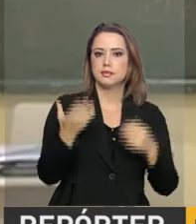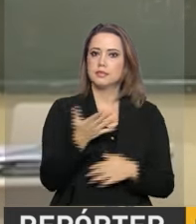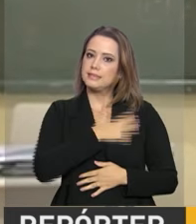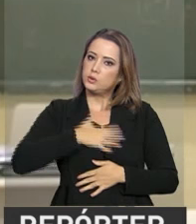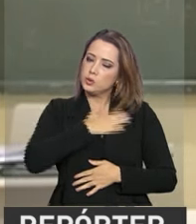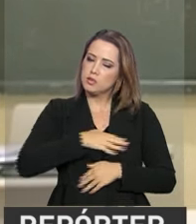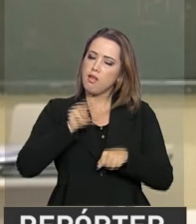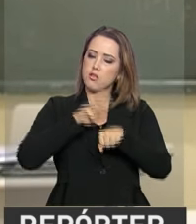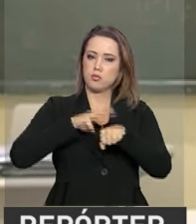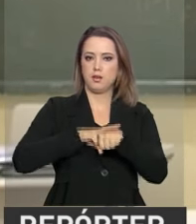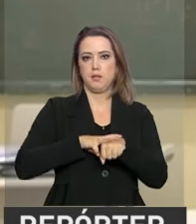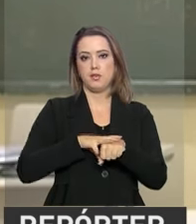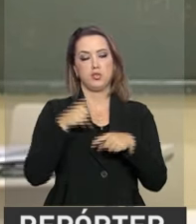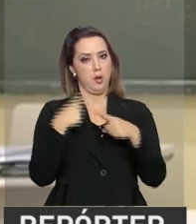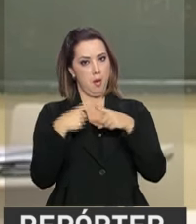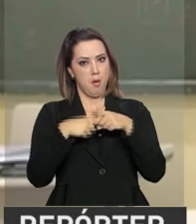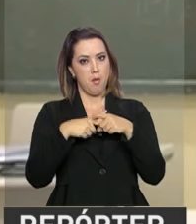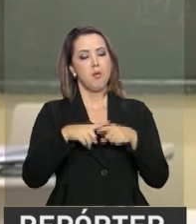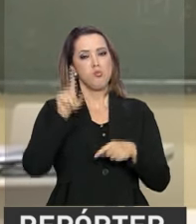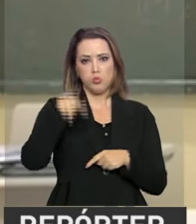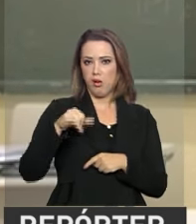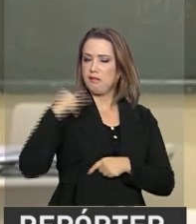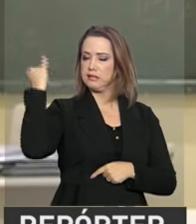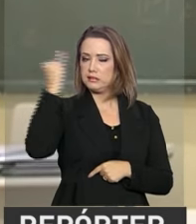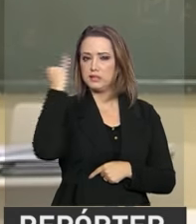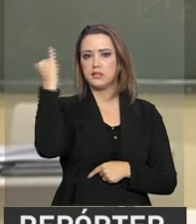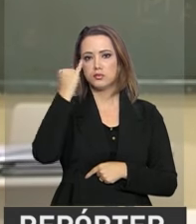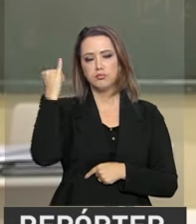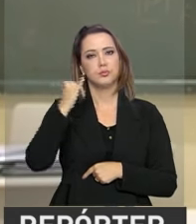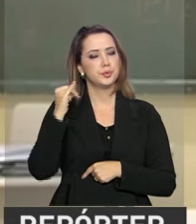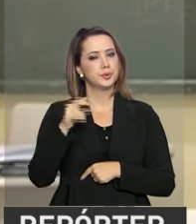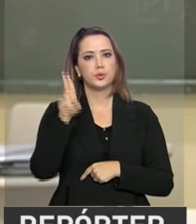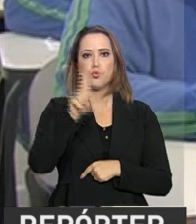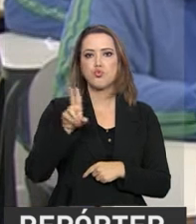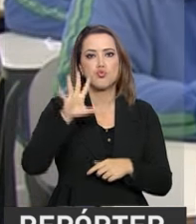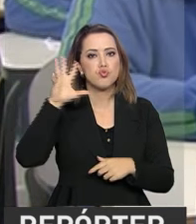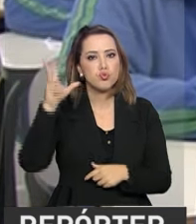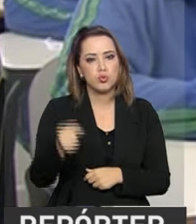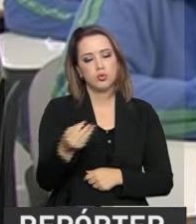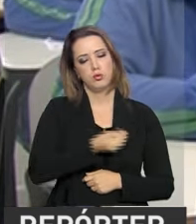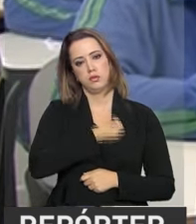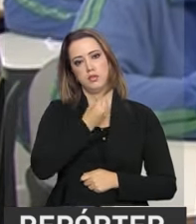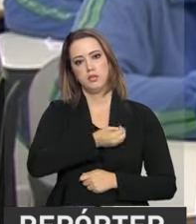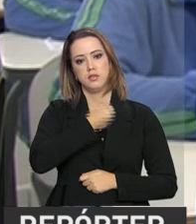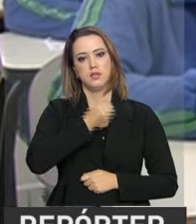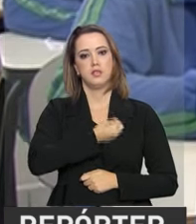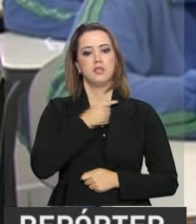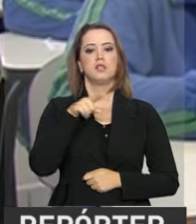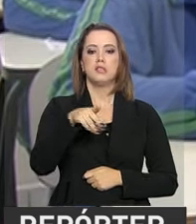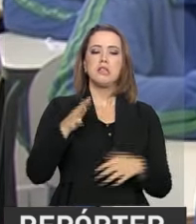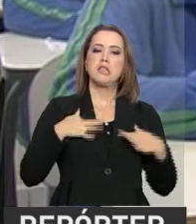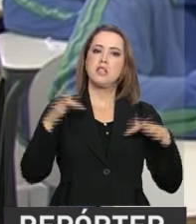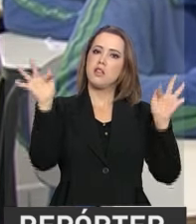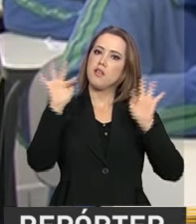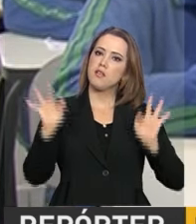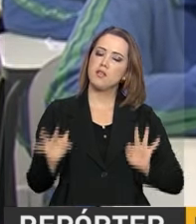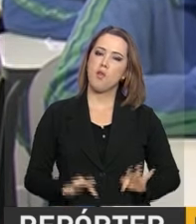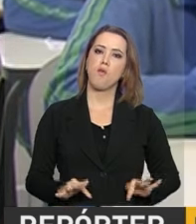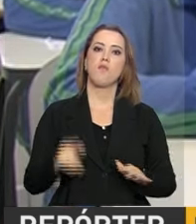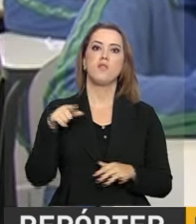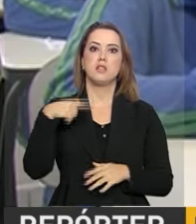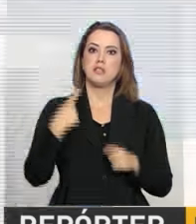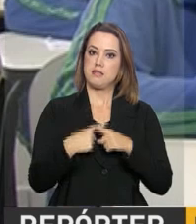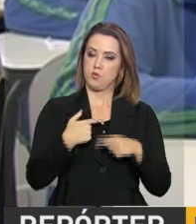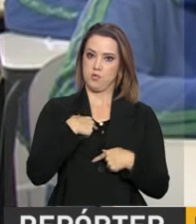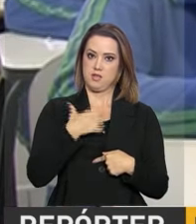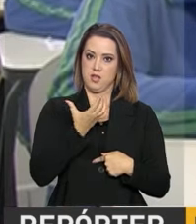da matemática, porque a matemática é muito importante, você usa para tudo na sua vida, tipo, tudo mesmo. Fiquei bem feliz quando percebi que eu ganhei a medalha de ouro no